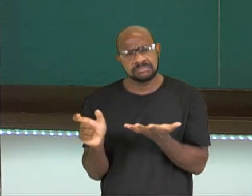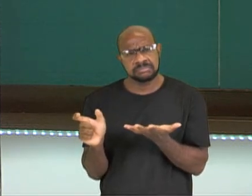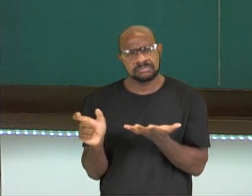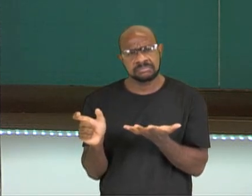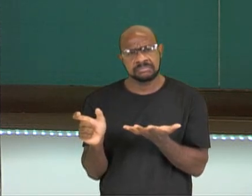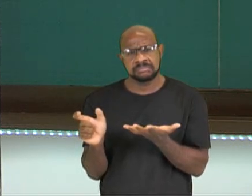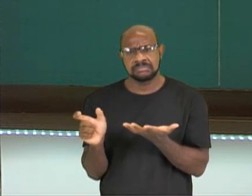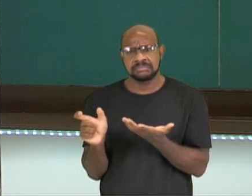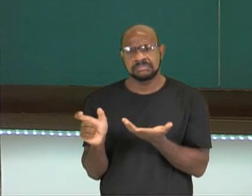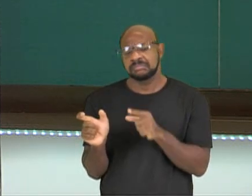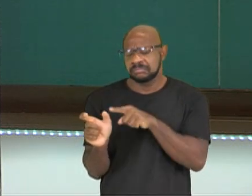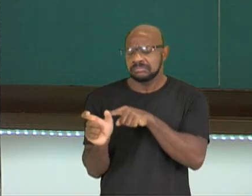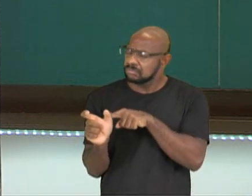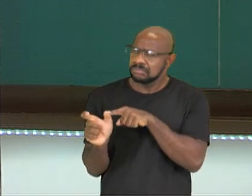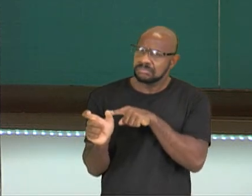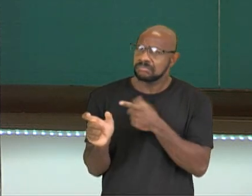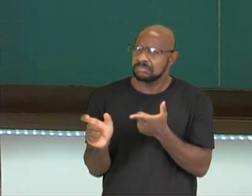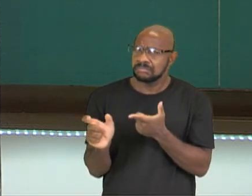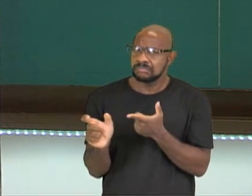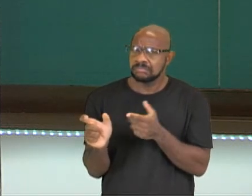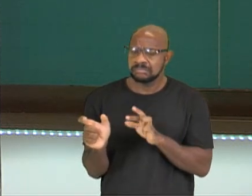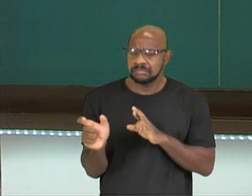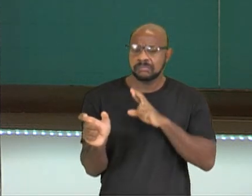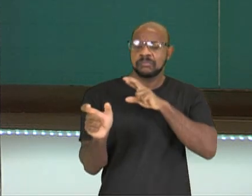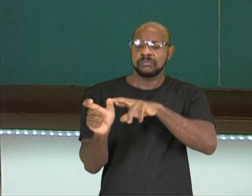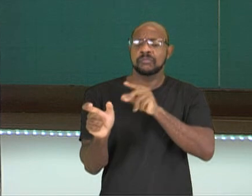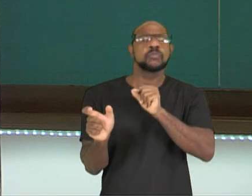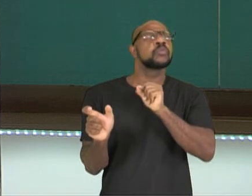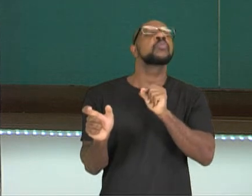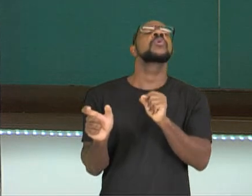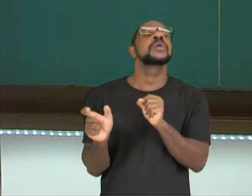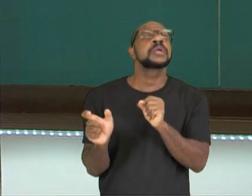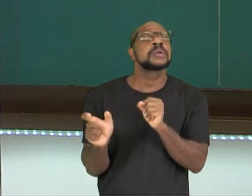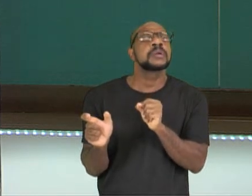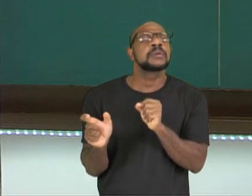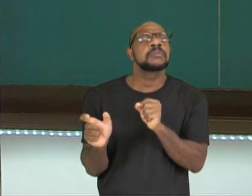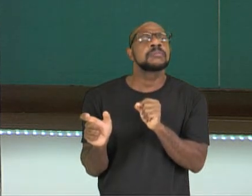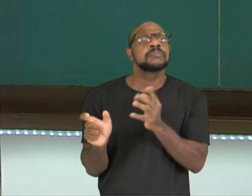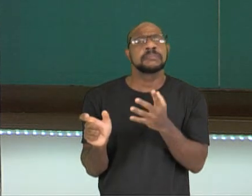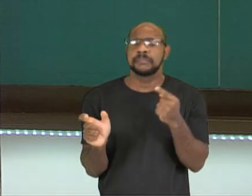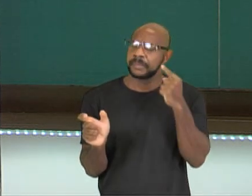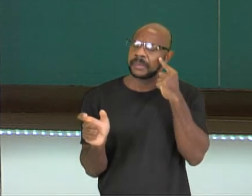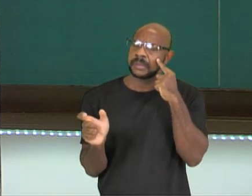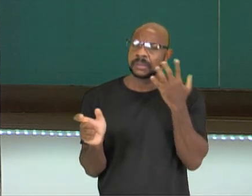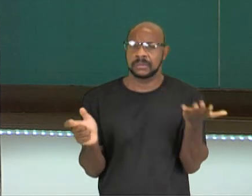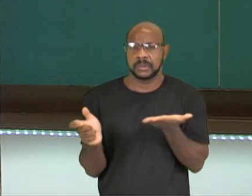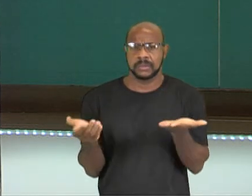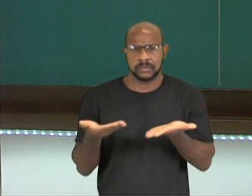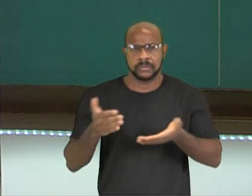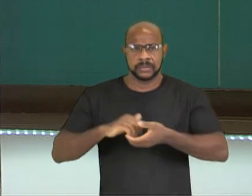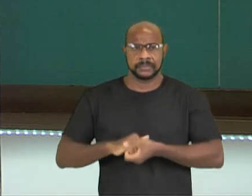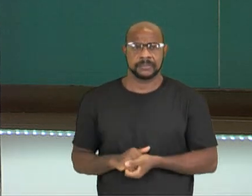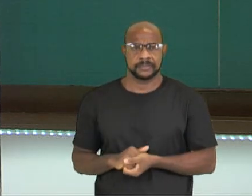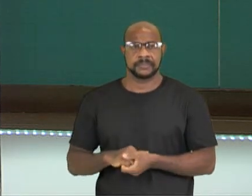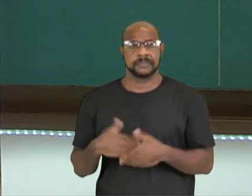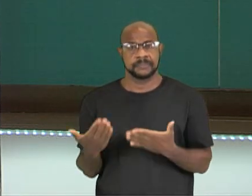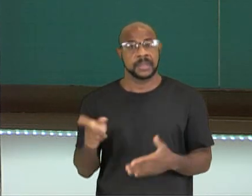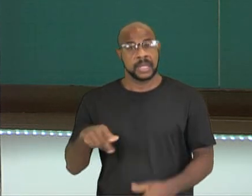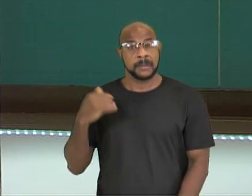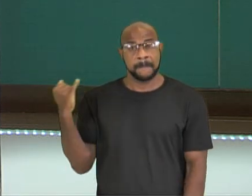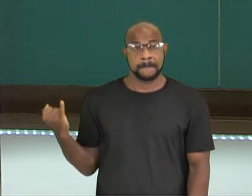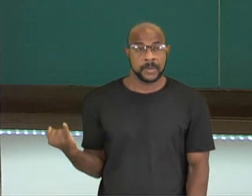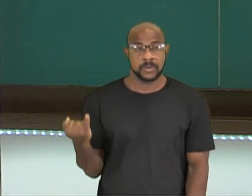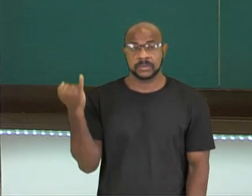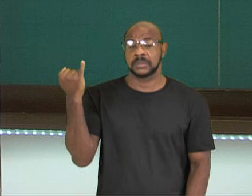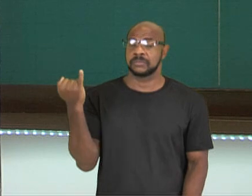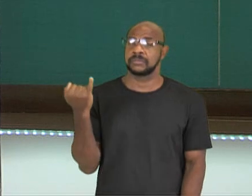digo relevo, eu estou me referindo a quê? Então, pensamos juntos em relação a isso. É